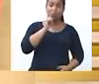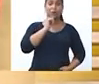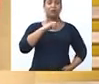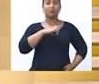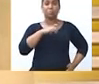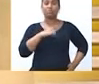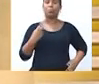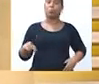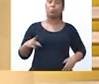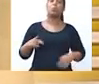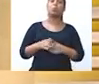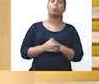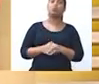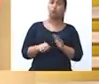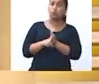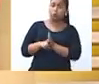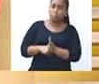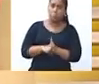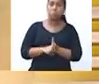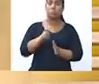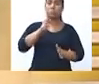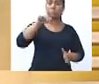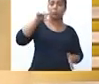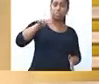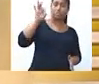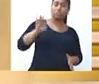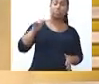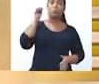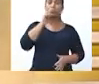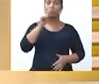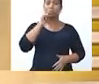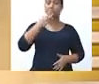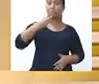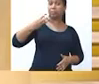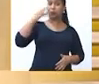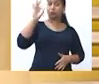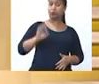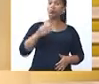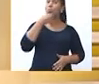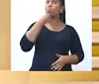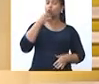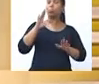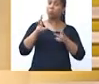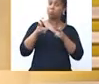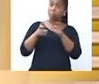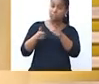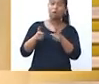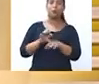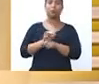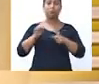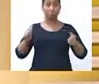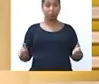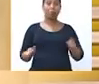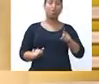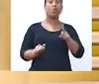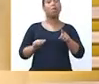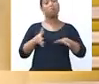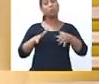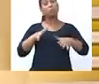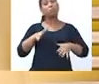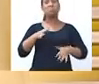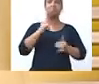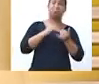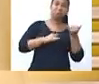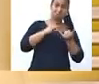na linguística 67% de mulheres, 33% de homens. Então, vê, no geral, somos mais ou menos